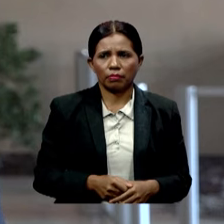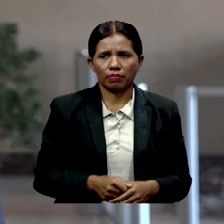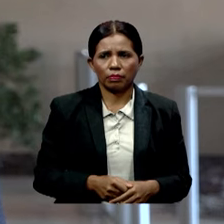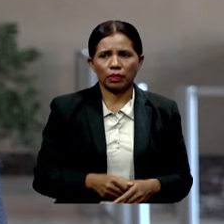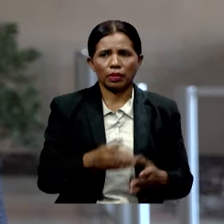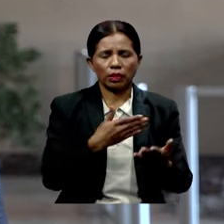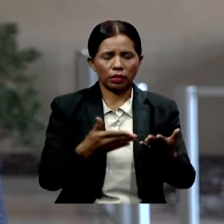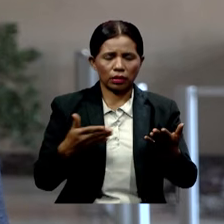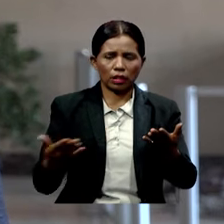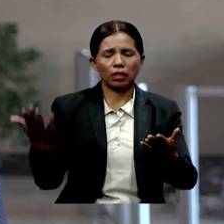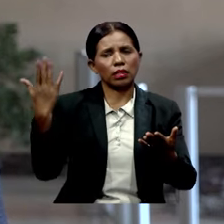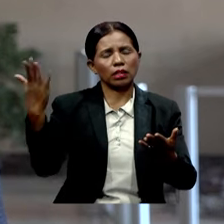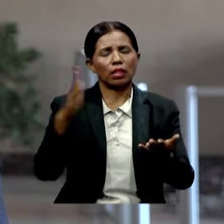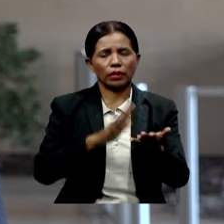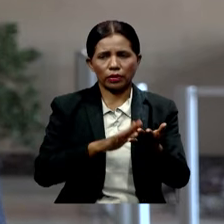facilidades escolares.